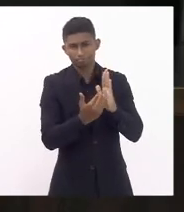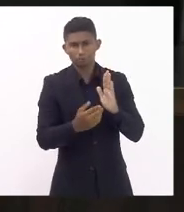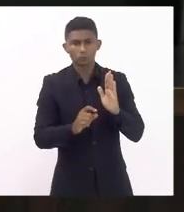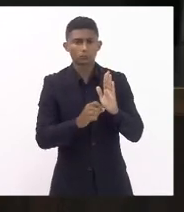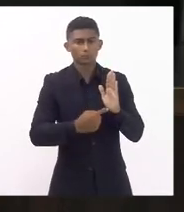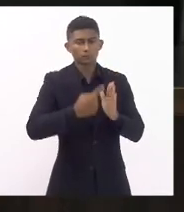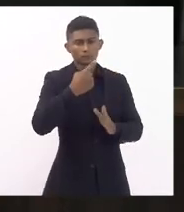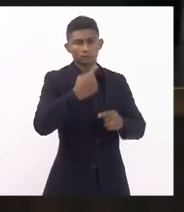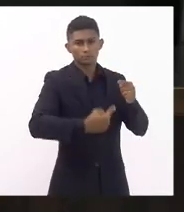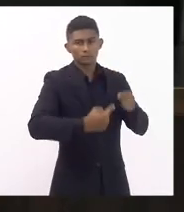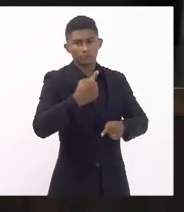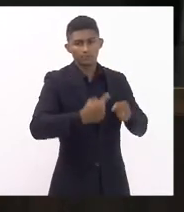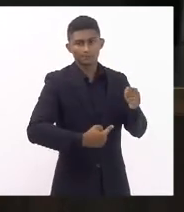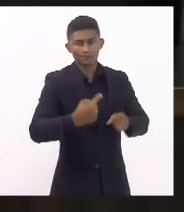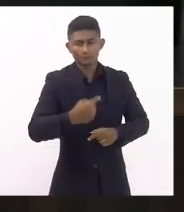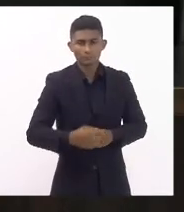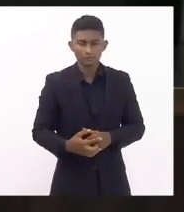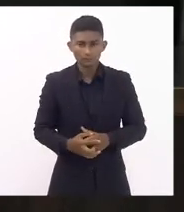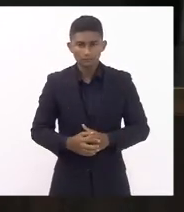primeira discussão.